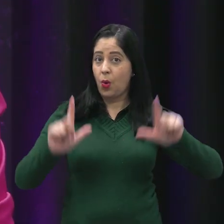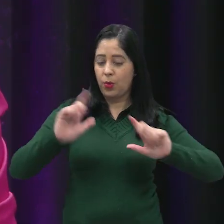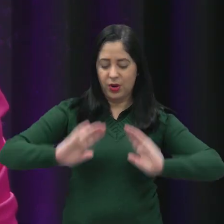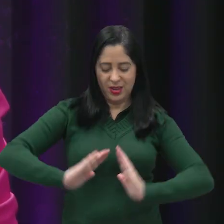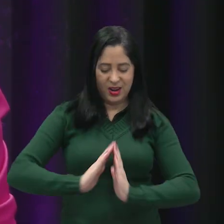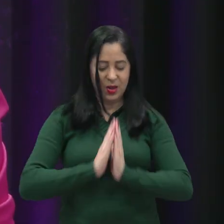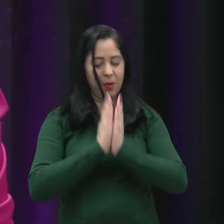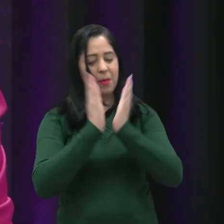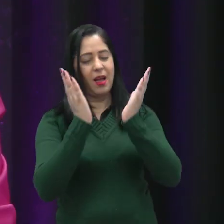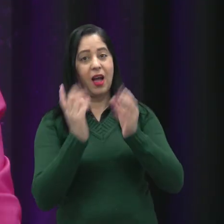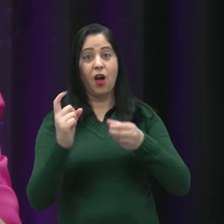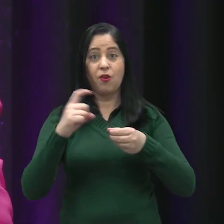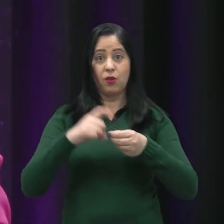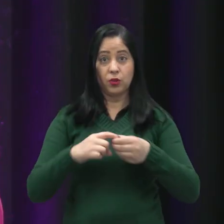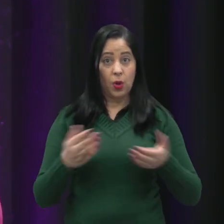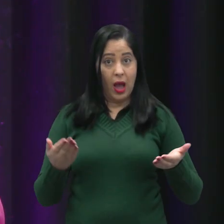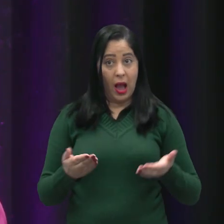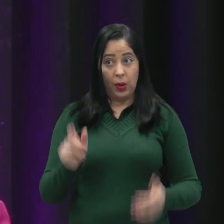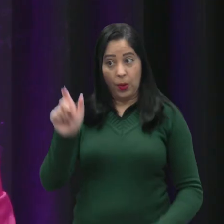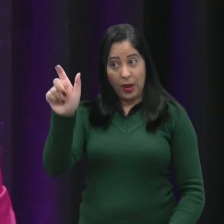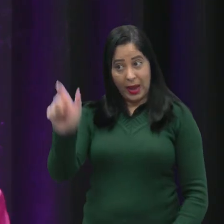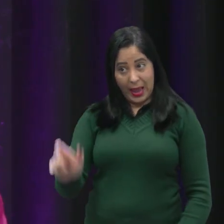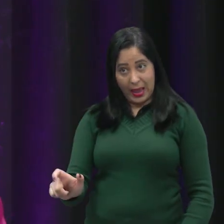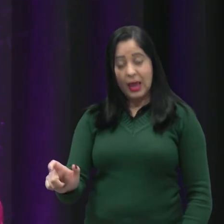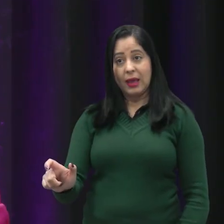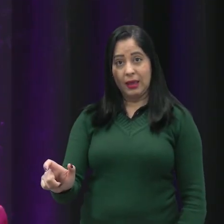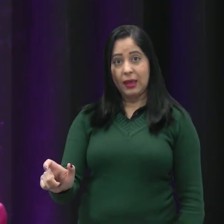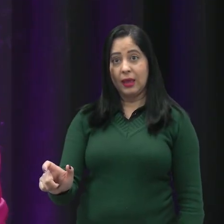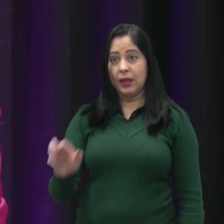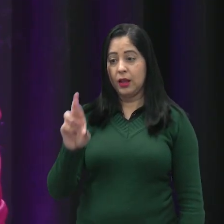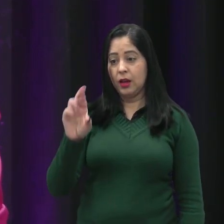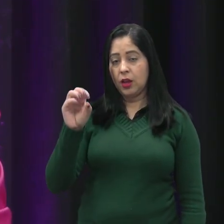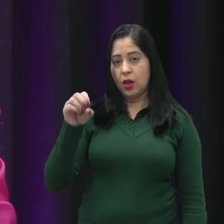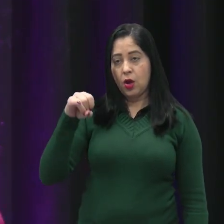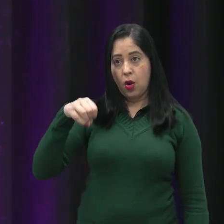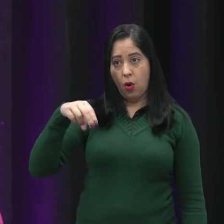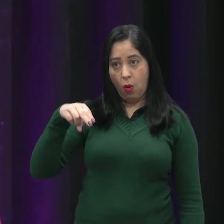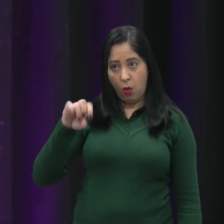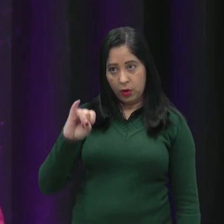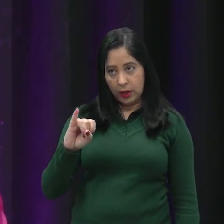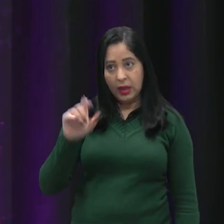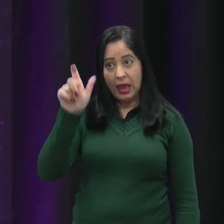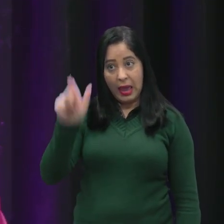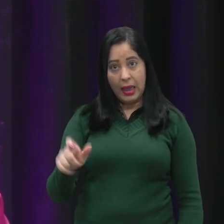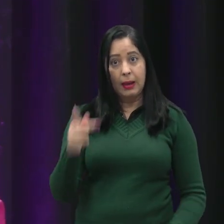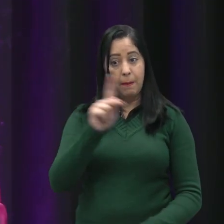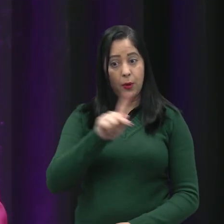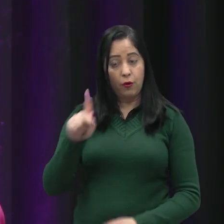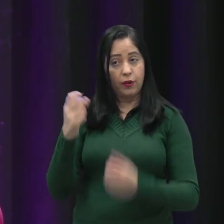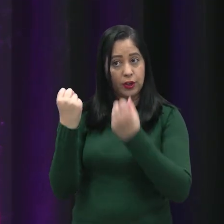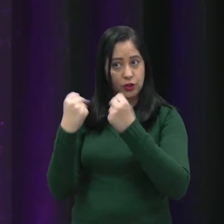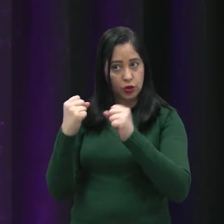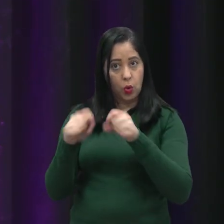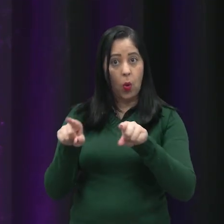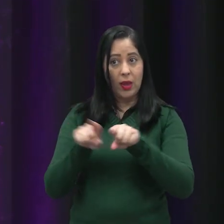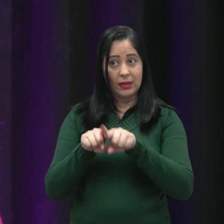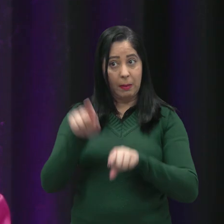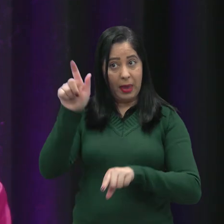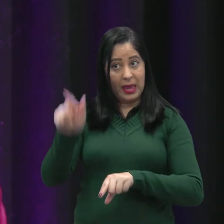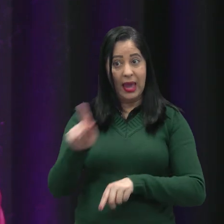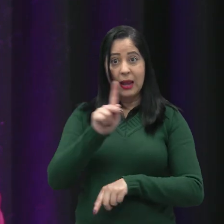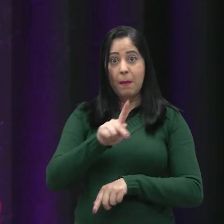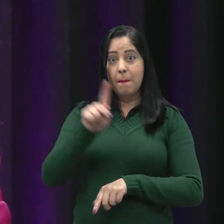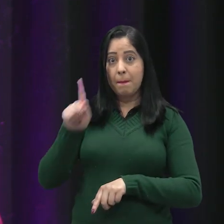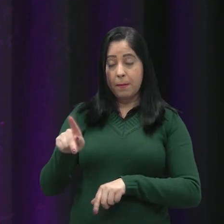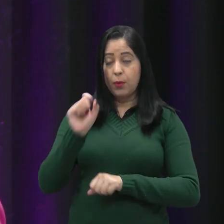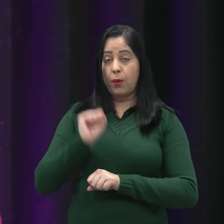Voltamos com inspiração e agora com Rony Santiago, educador físico e técnico da equipe joseense de luta